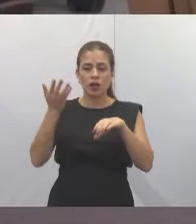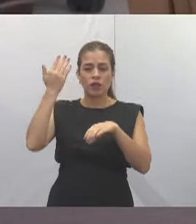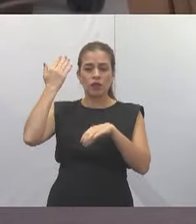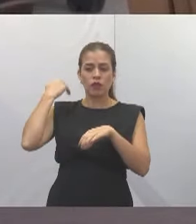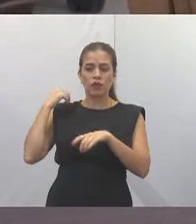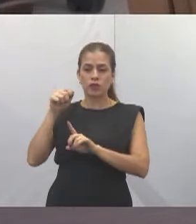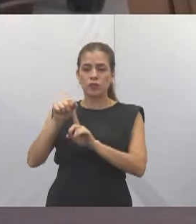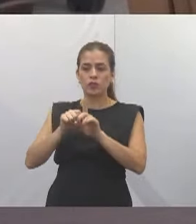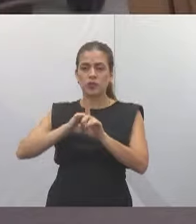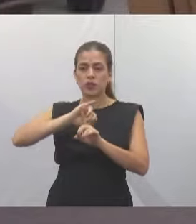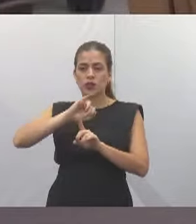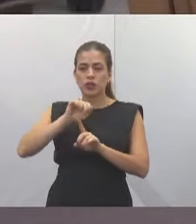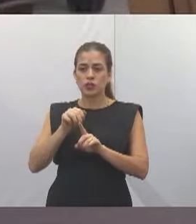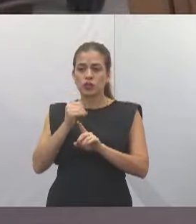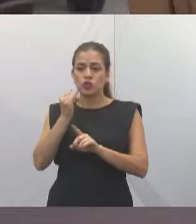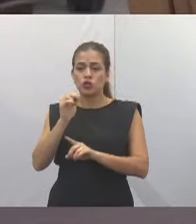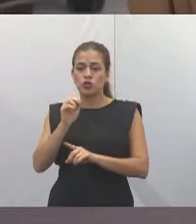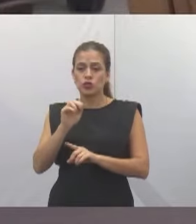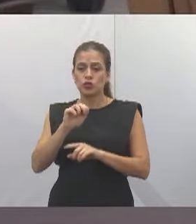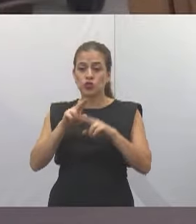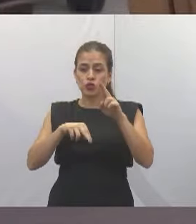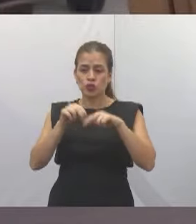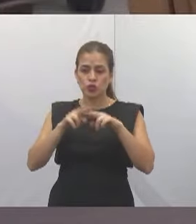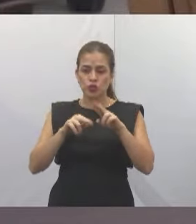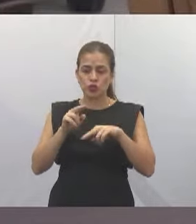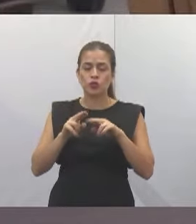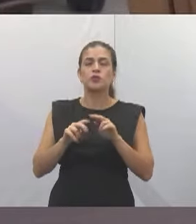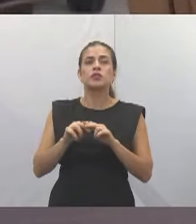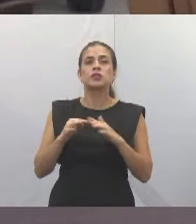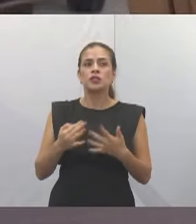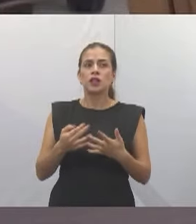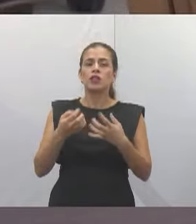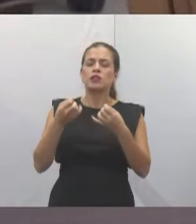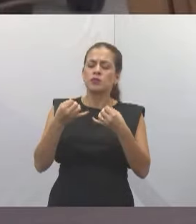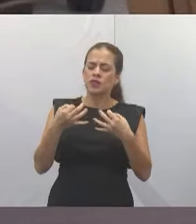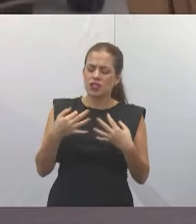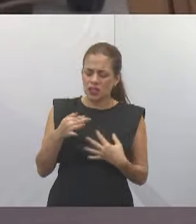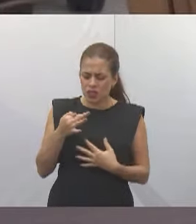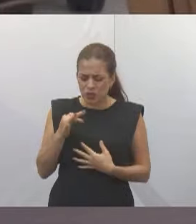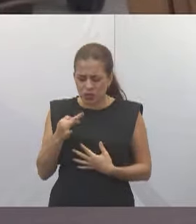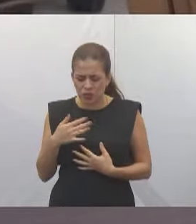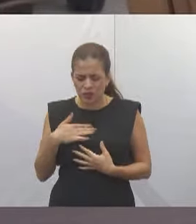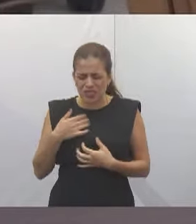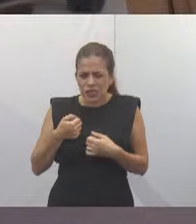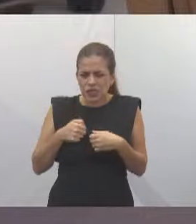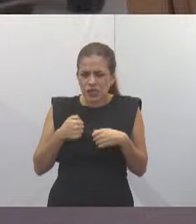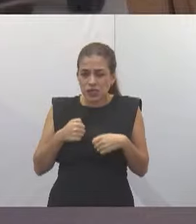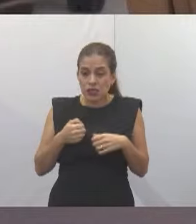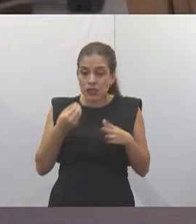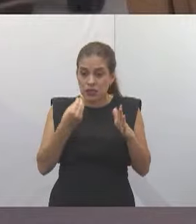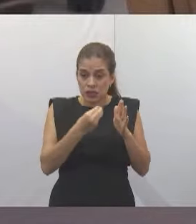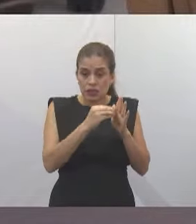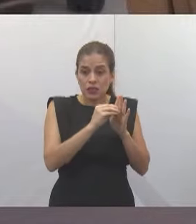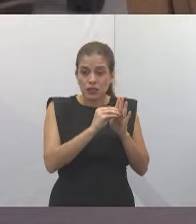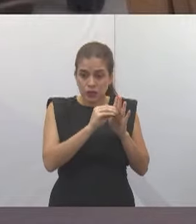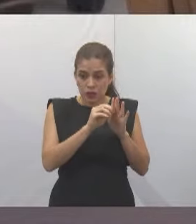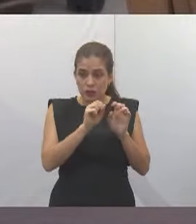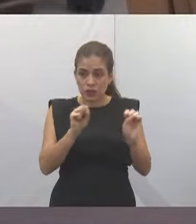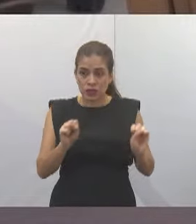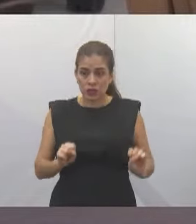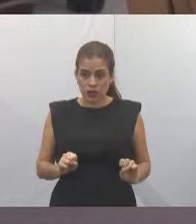junho. E relatando toda a minha dor e a minha necessidade, ela colocou no sistema, falou, olha, eu vou passar para a equipe